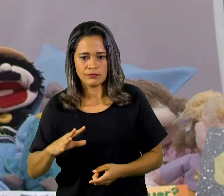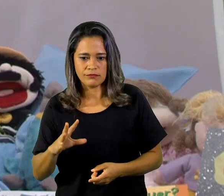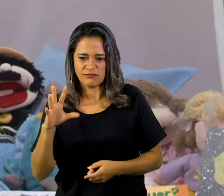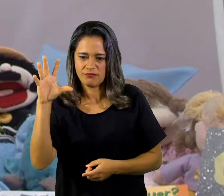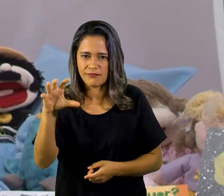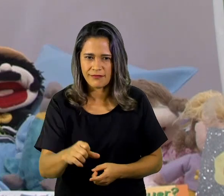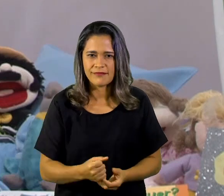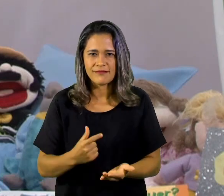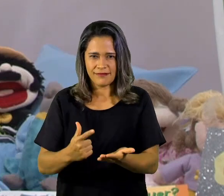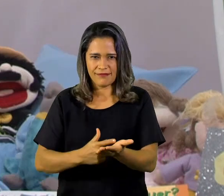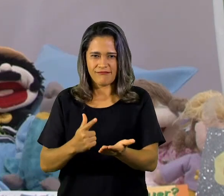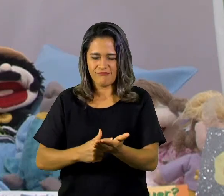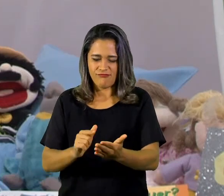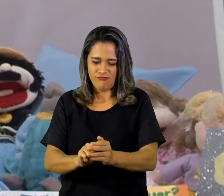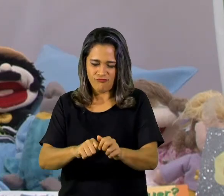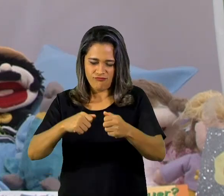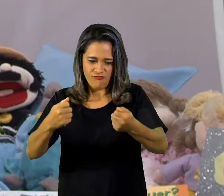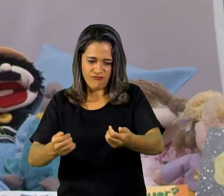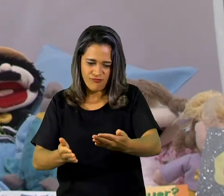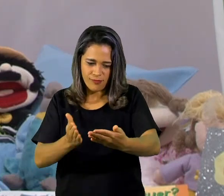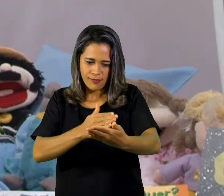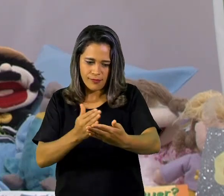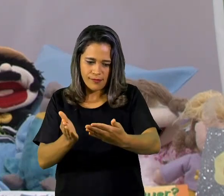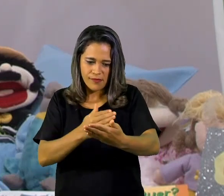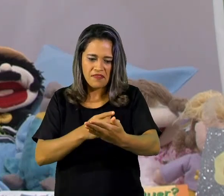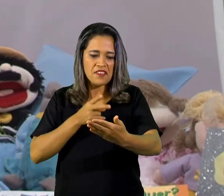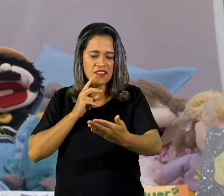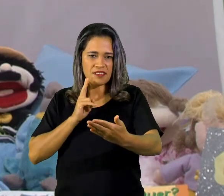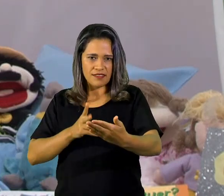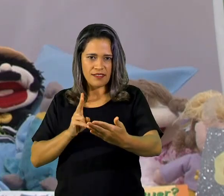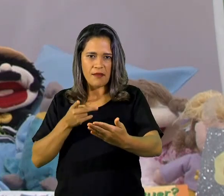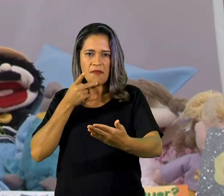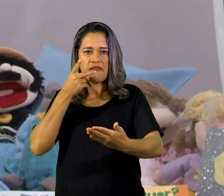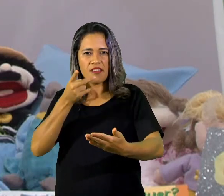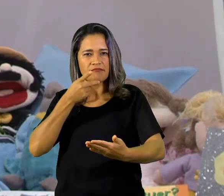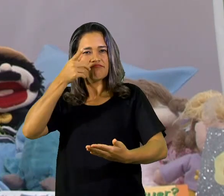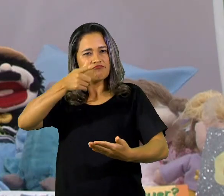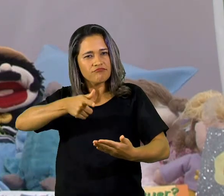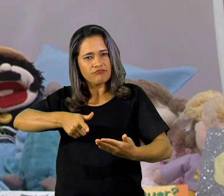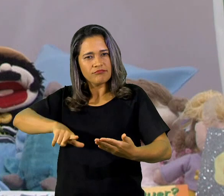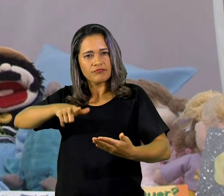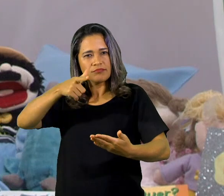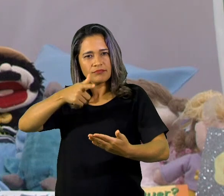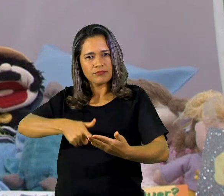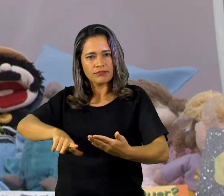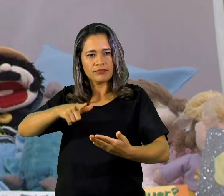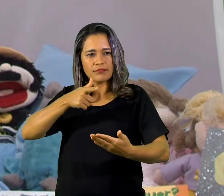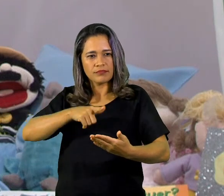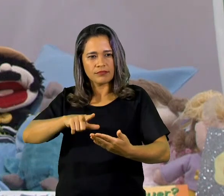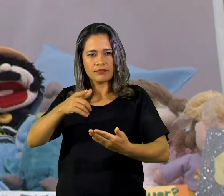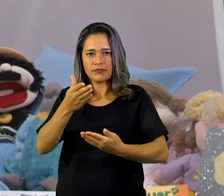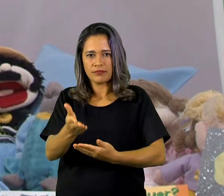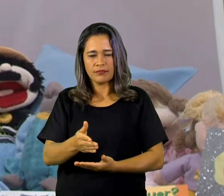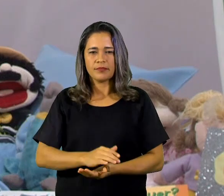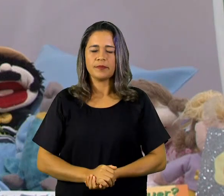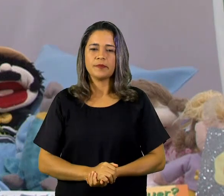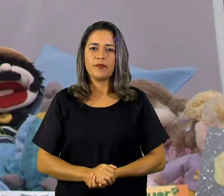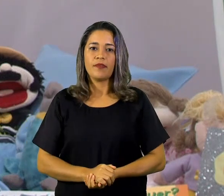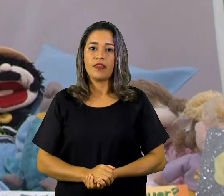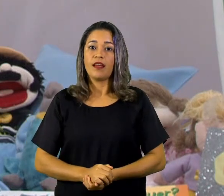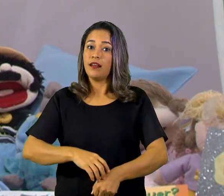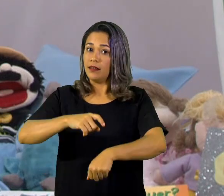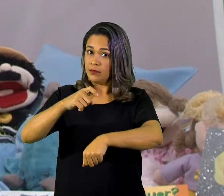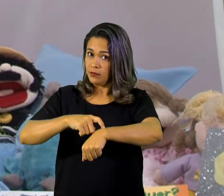em folhear o livro e vai repetir as ações que você realiza com a criança. Esses momentos são